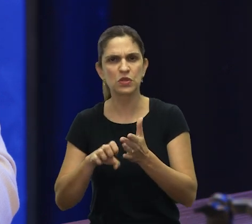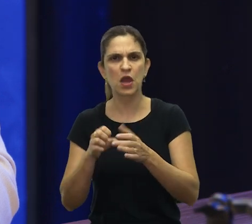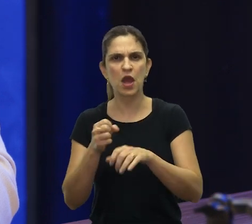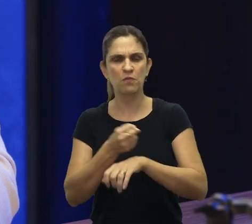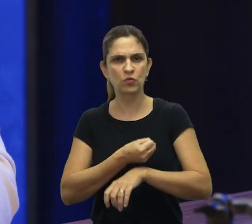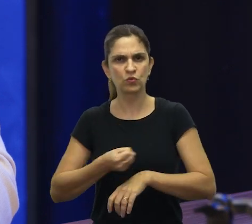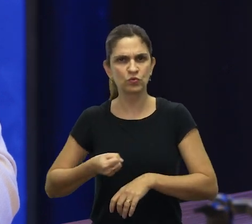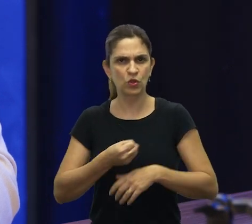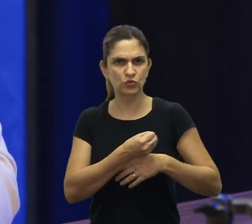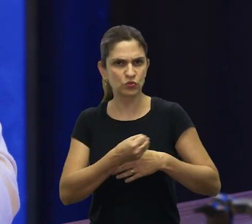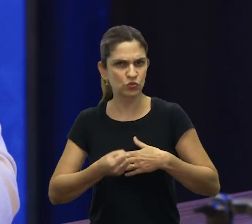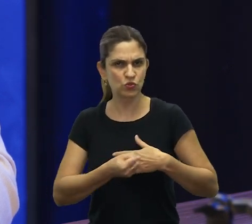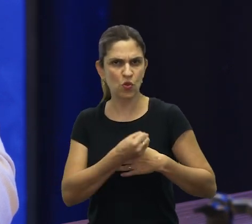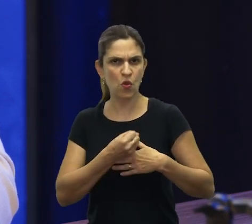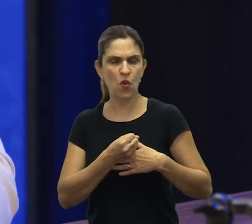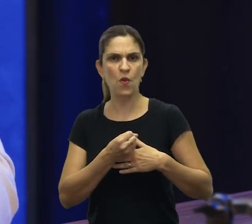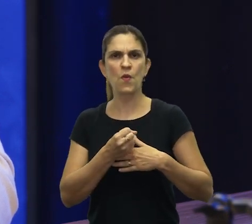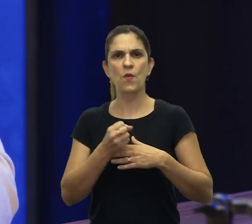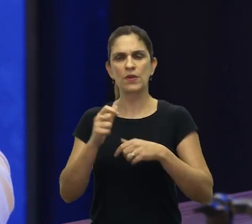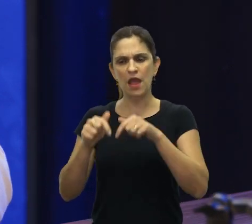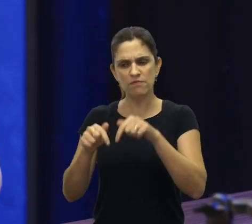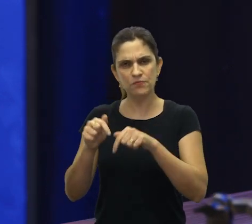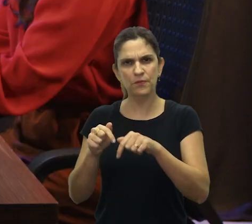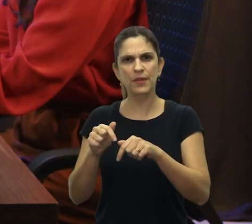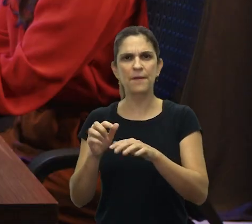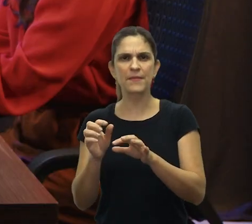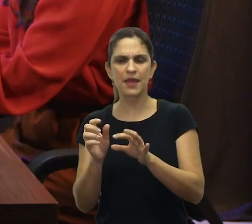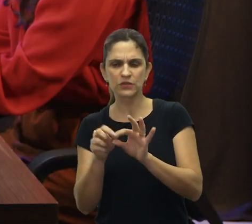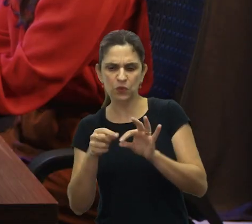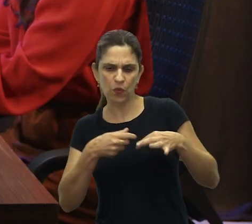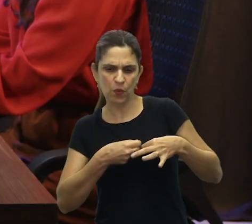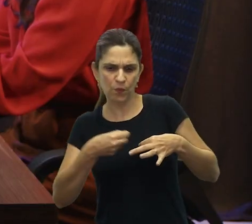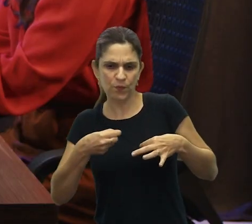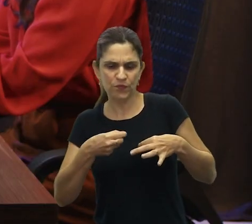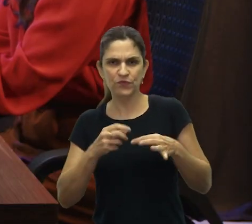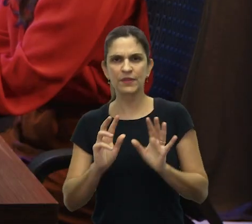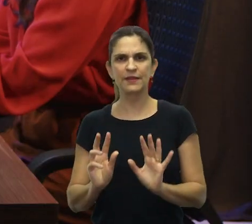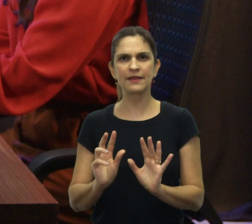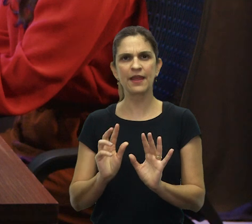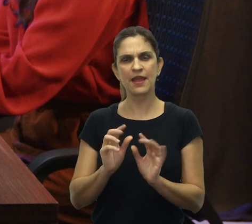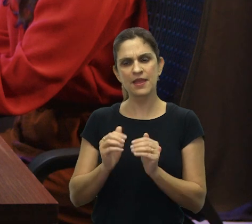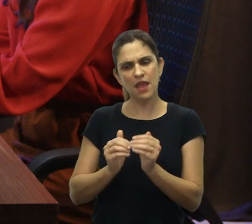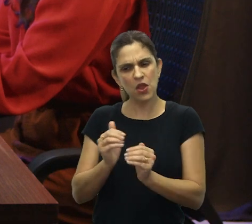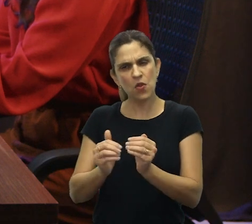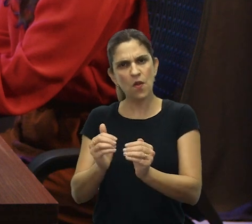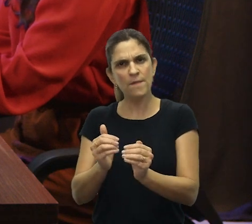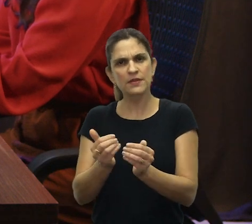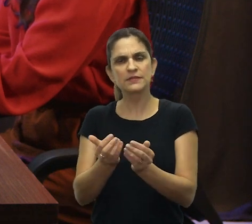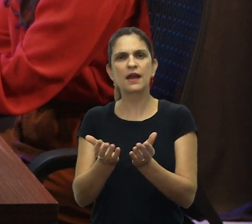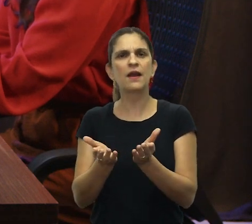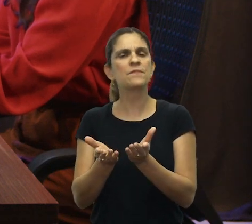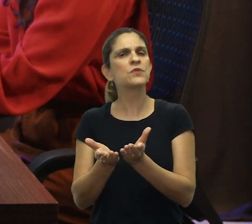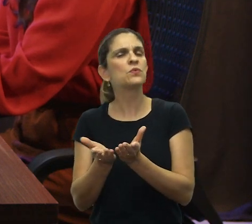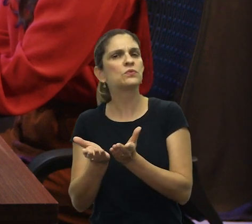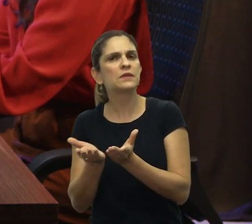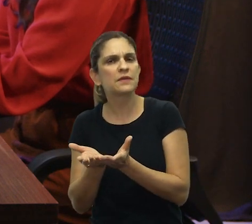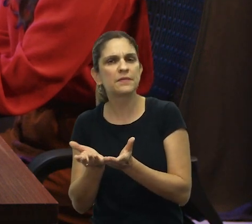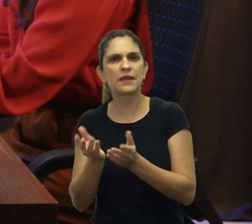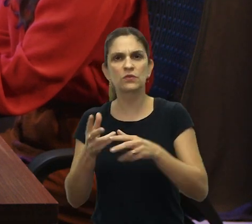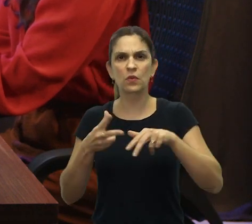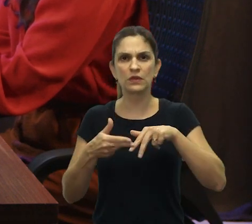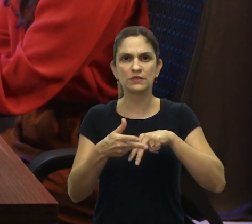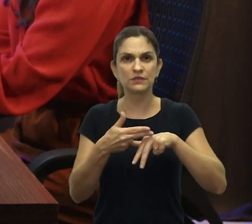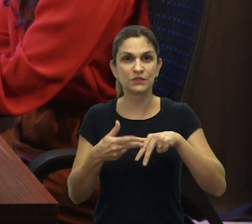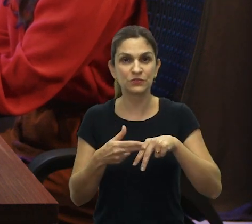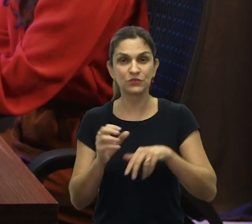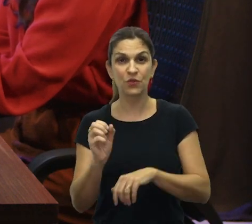faz a biópsia, em 1 ou 2 semanas a gente já tem esse resultado e encaminhamos essa paciente para o início do tratamento, seja a